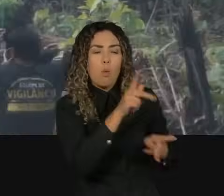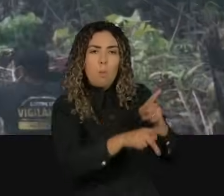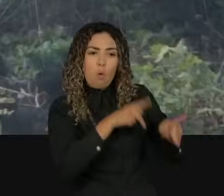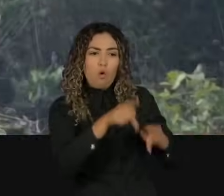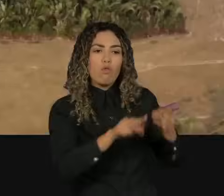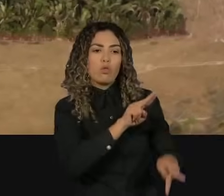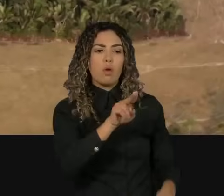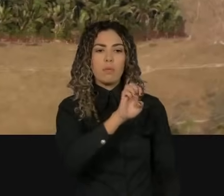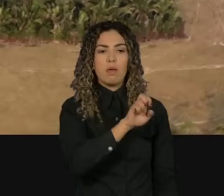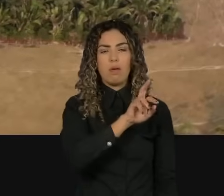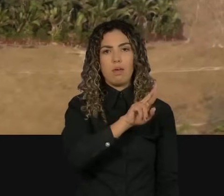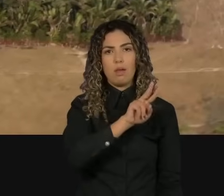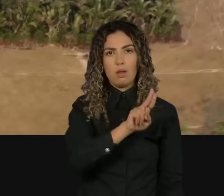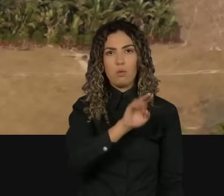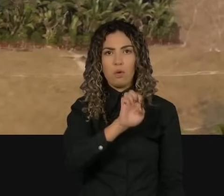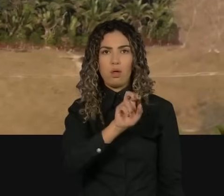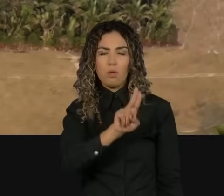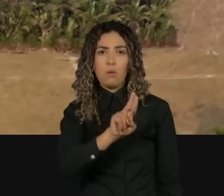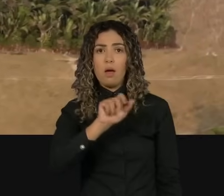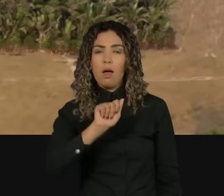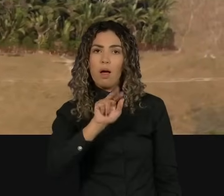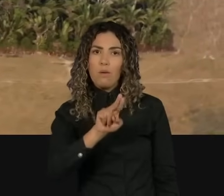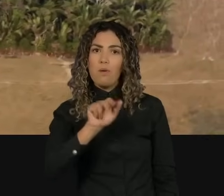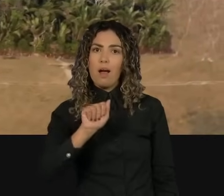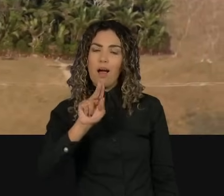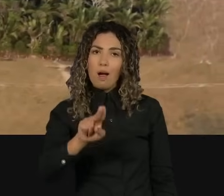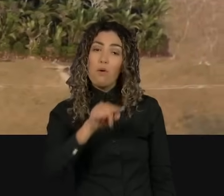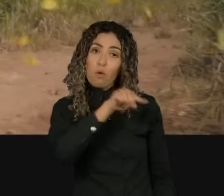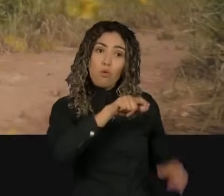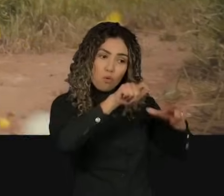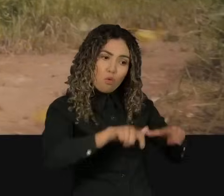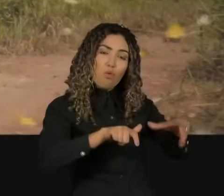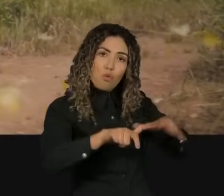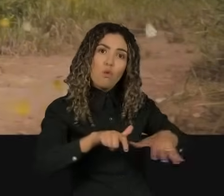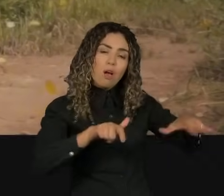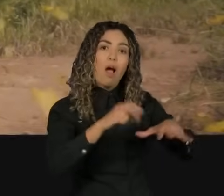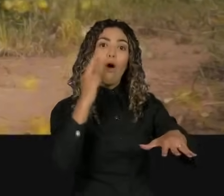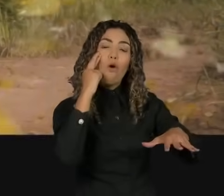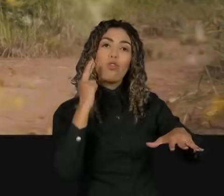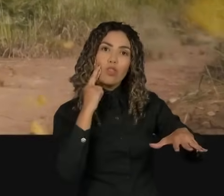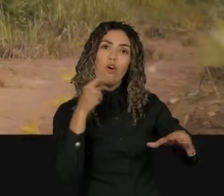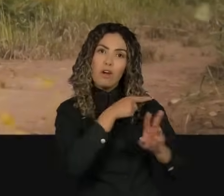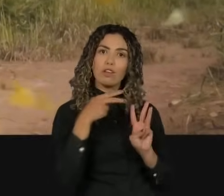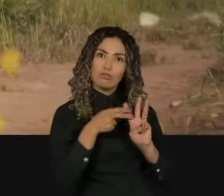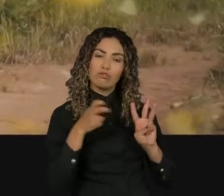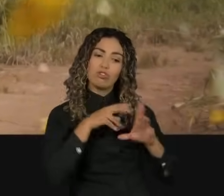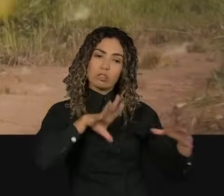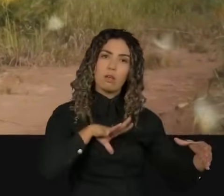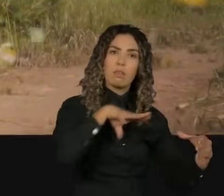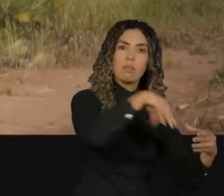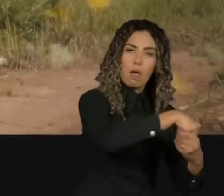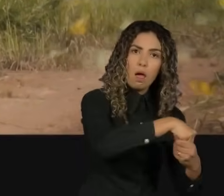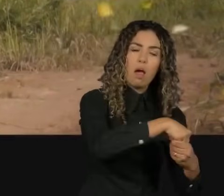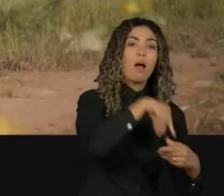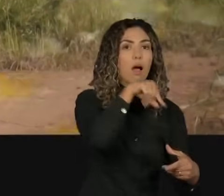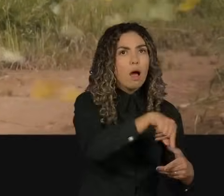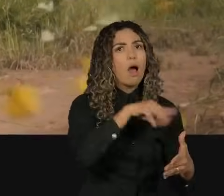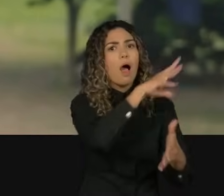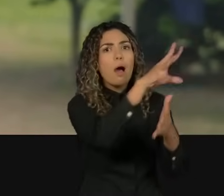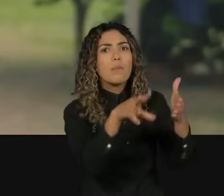a maior terra indígena do estado natal dela, Rondônia. A Amazônia aparece como fonte de